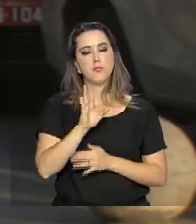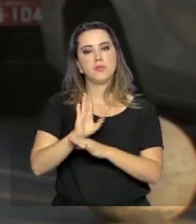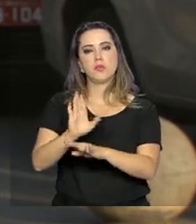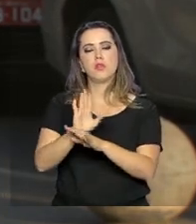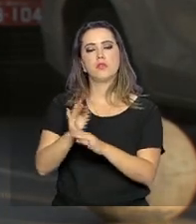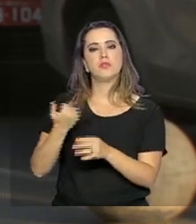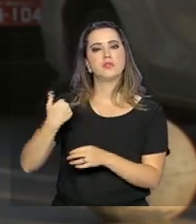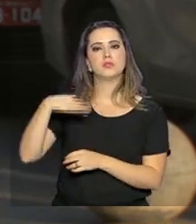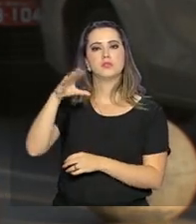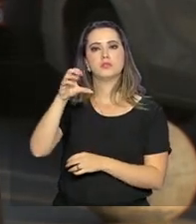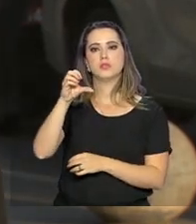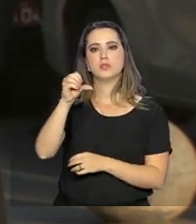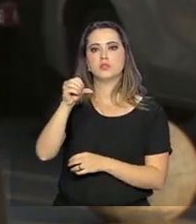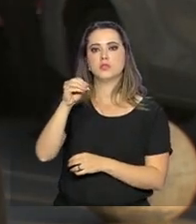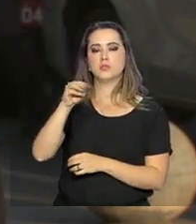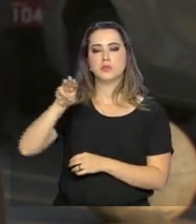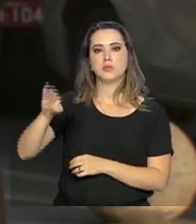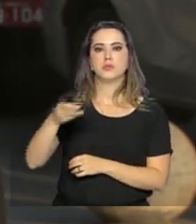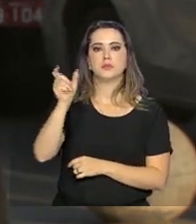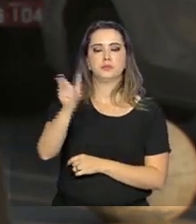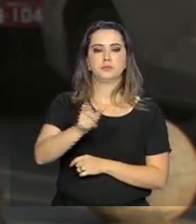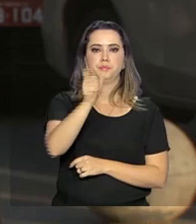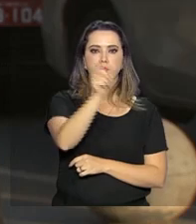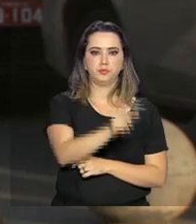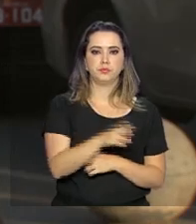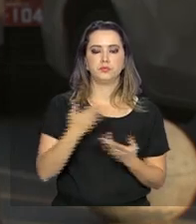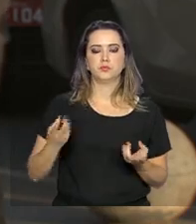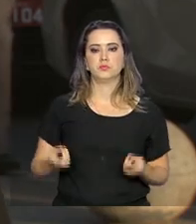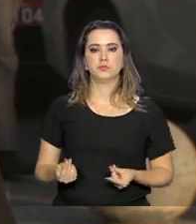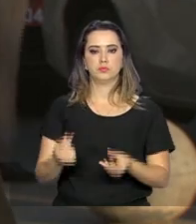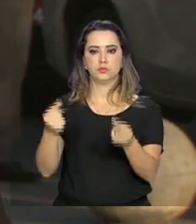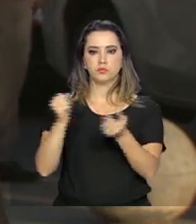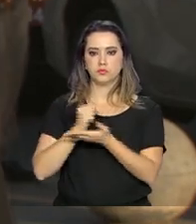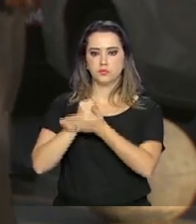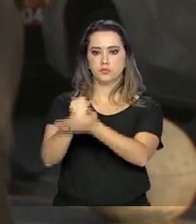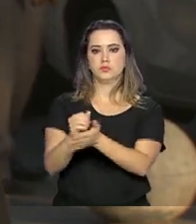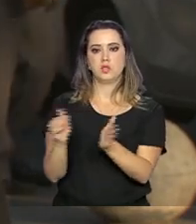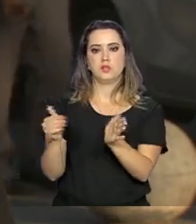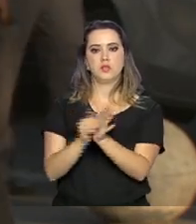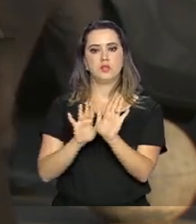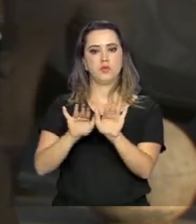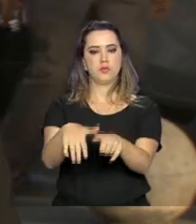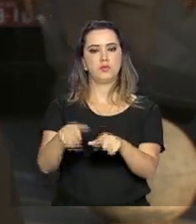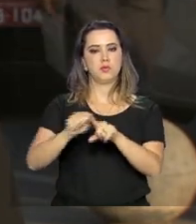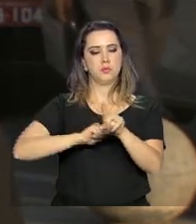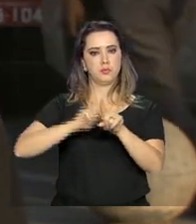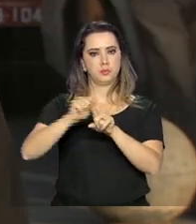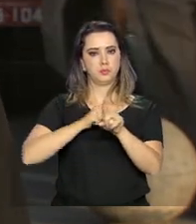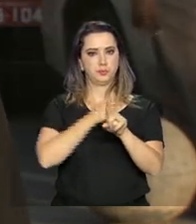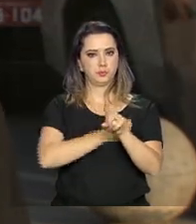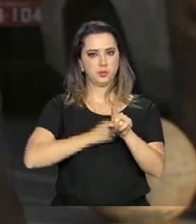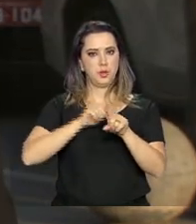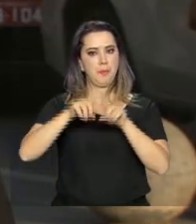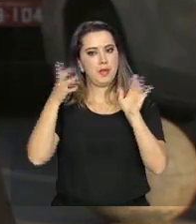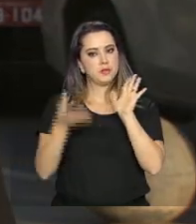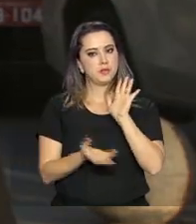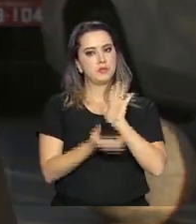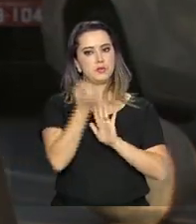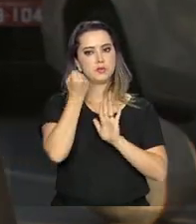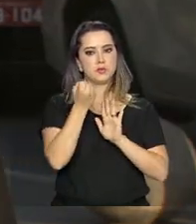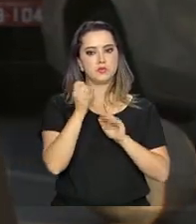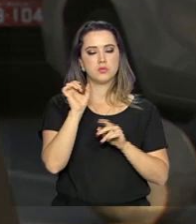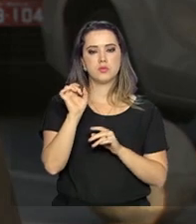mais de nós 90 milhões de pessoas o crédito será feito até o fim desse mês de agosto mas o saque desse dinheiro